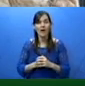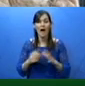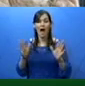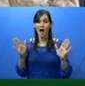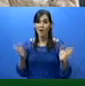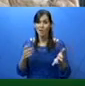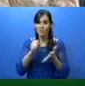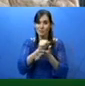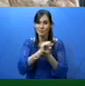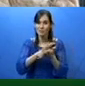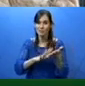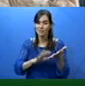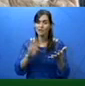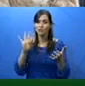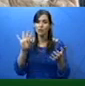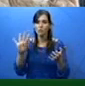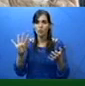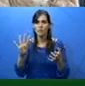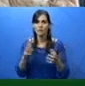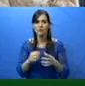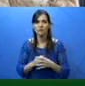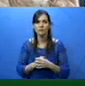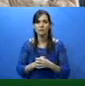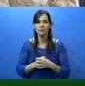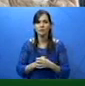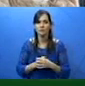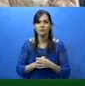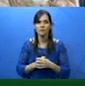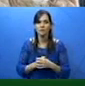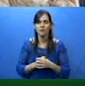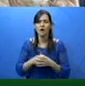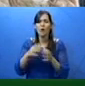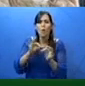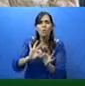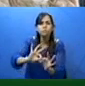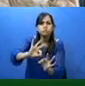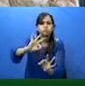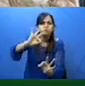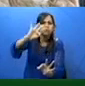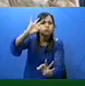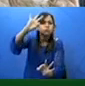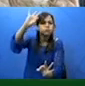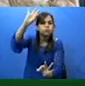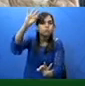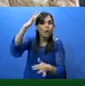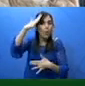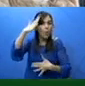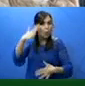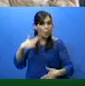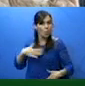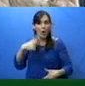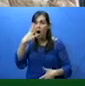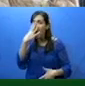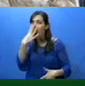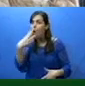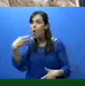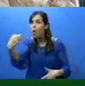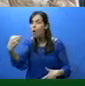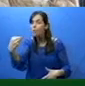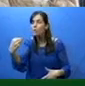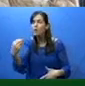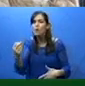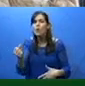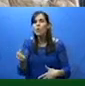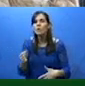4, da página 184. Sobre o comprimento aproximado do corpo do lobo-guará,